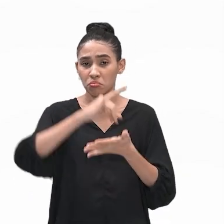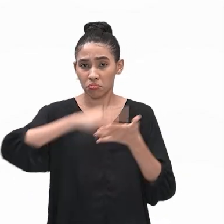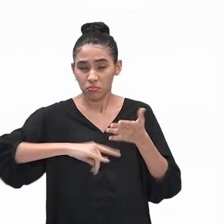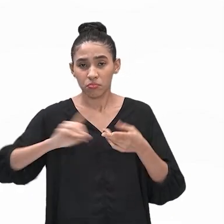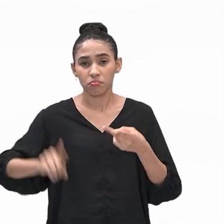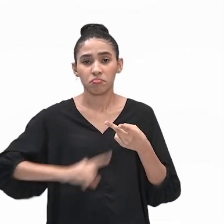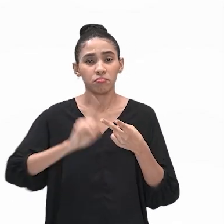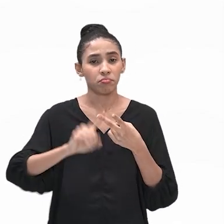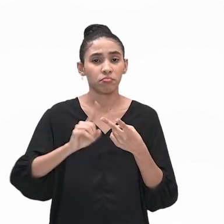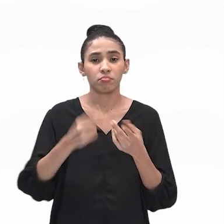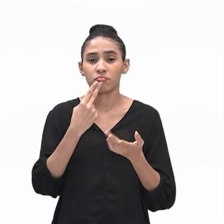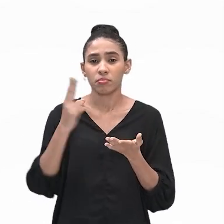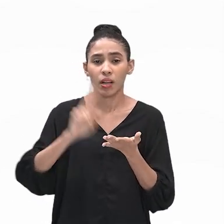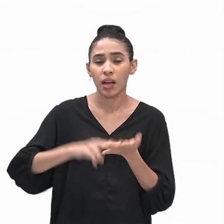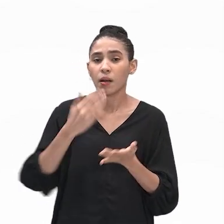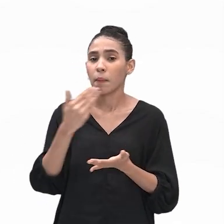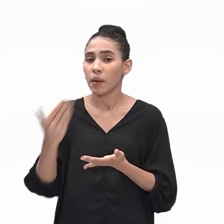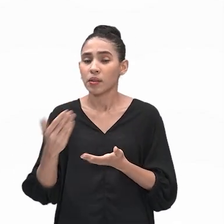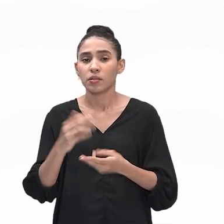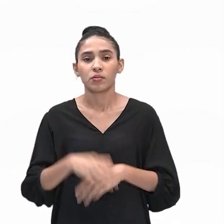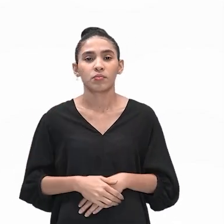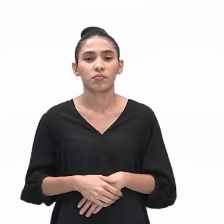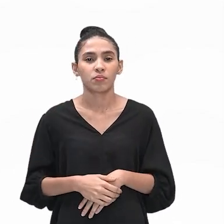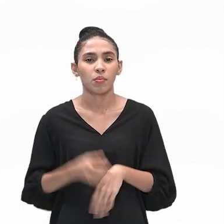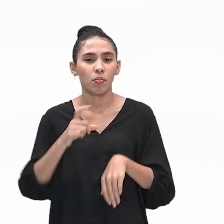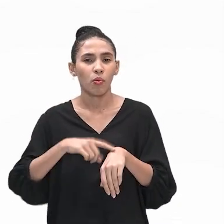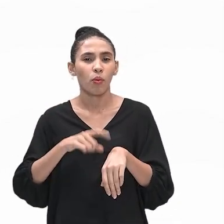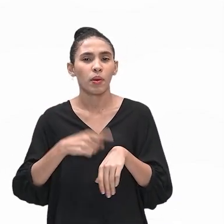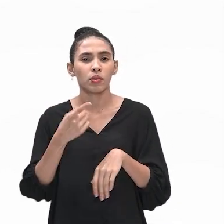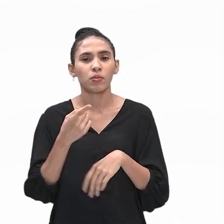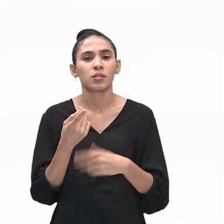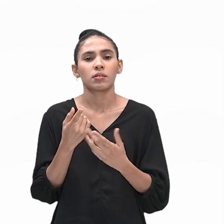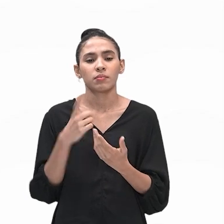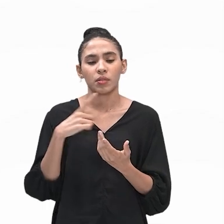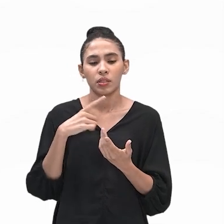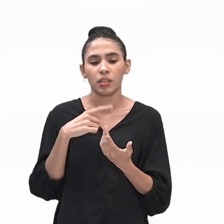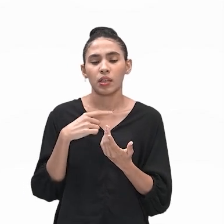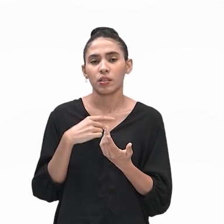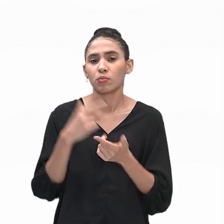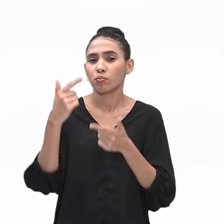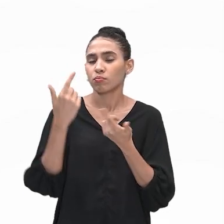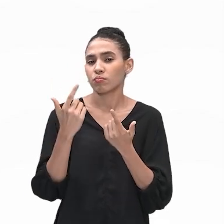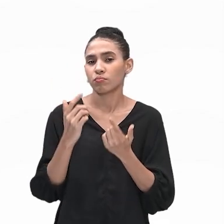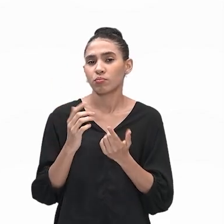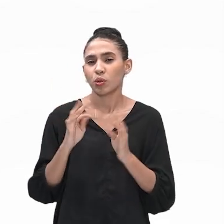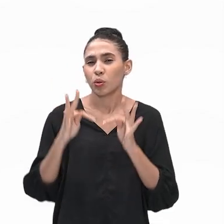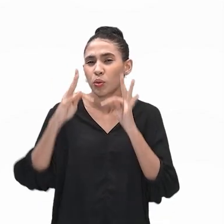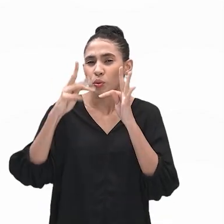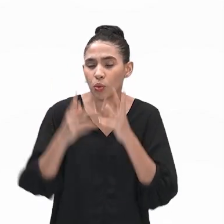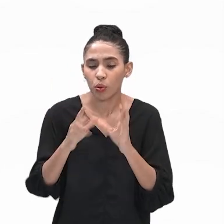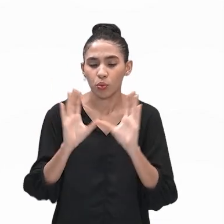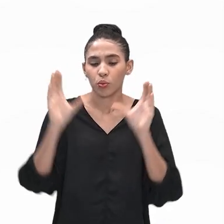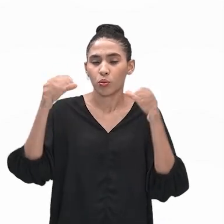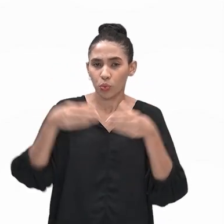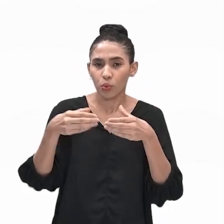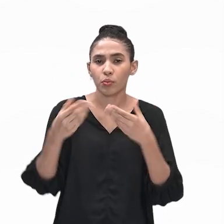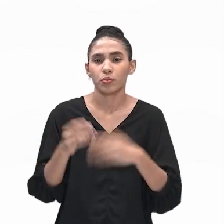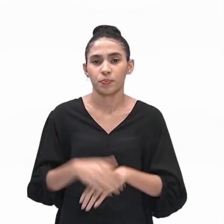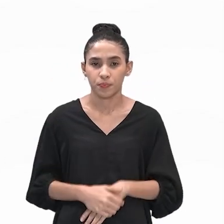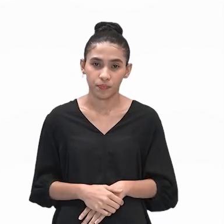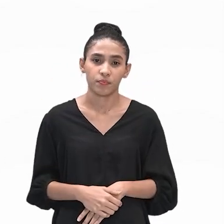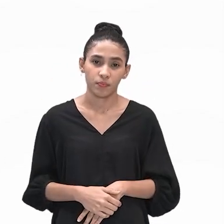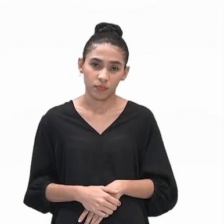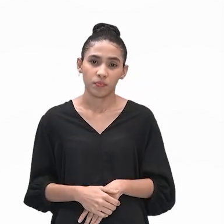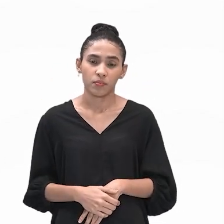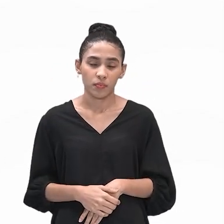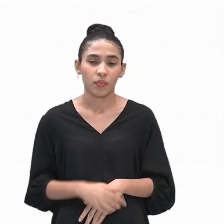de solicitação. E aí, quando você tem algo em coletivo, uma demanda da escola, da turma de vocês, da sala de vocês, ela